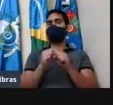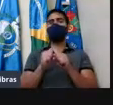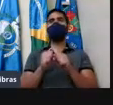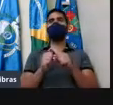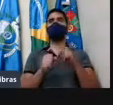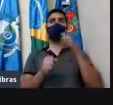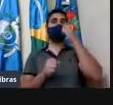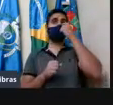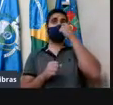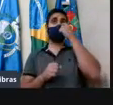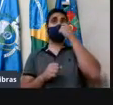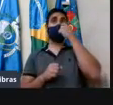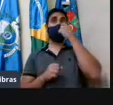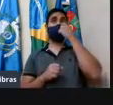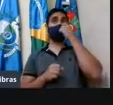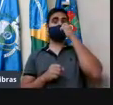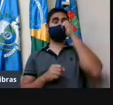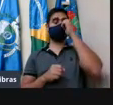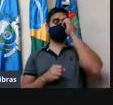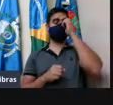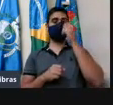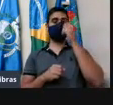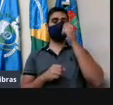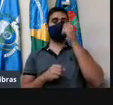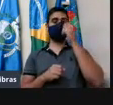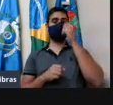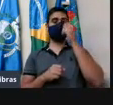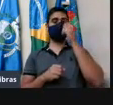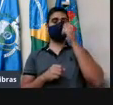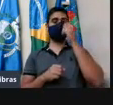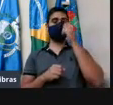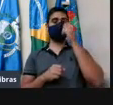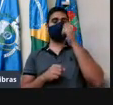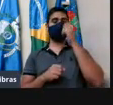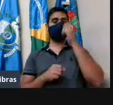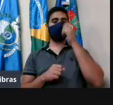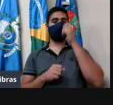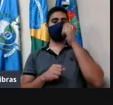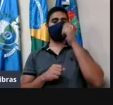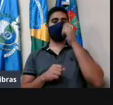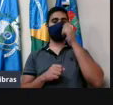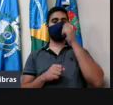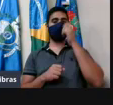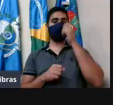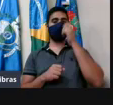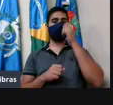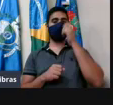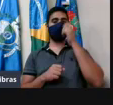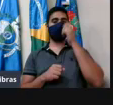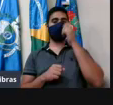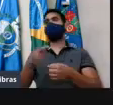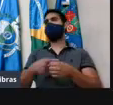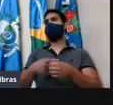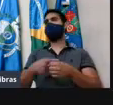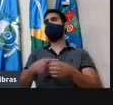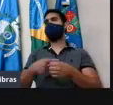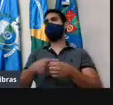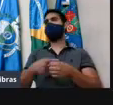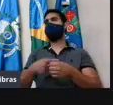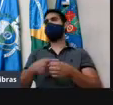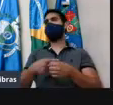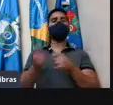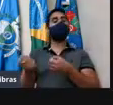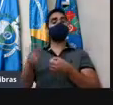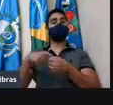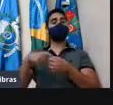chegar uma decisão desse transitado e julgado, o município imediatamente ele é obrigado a retomar o